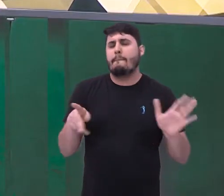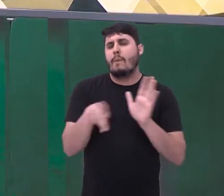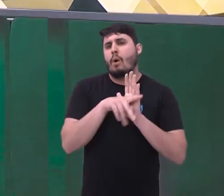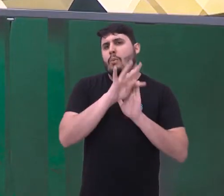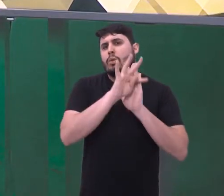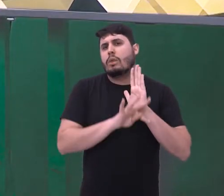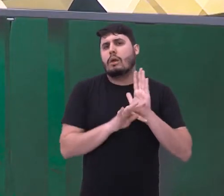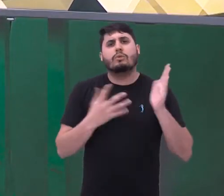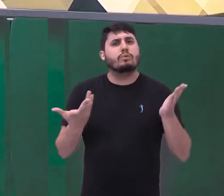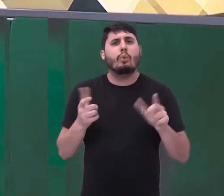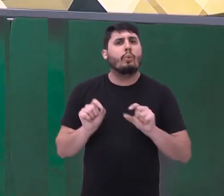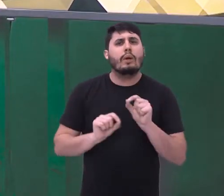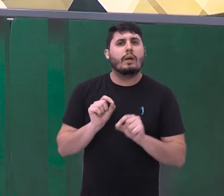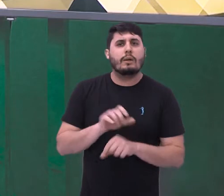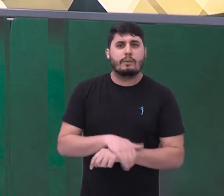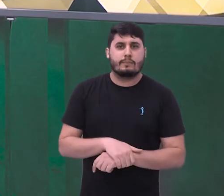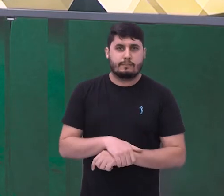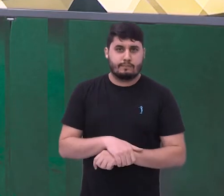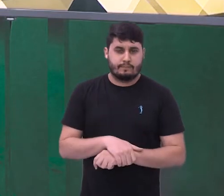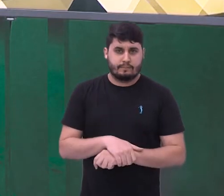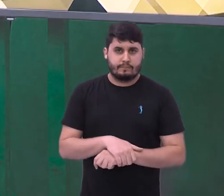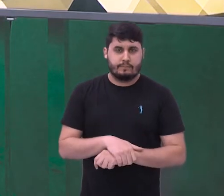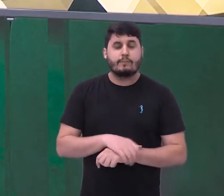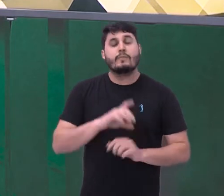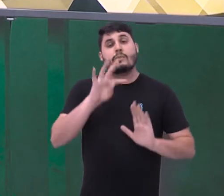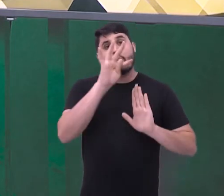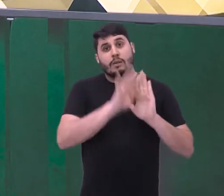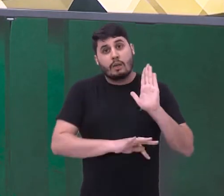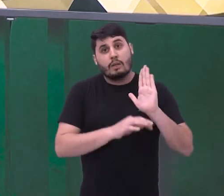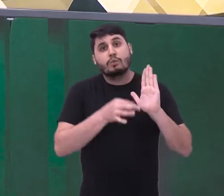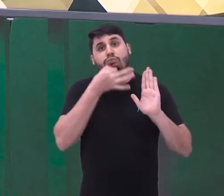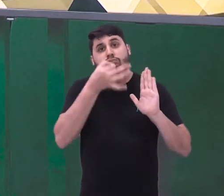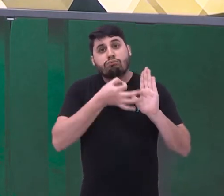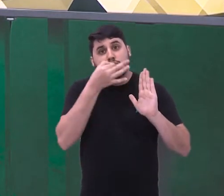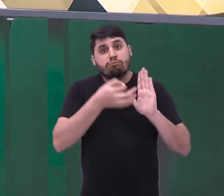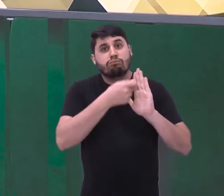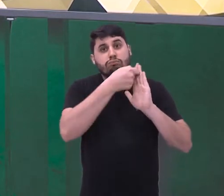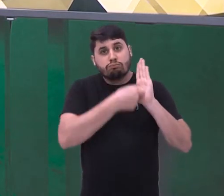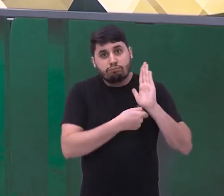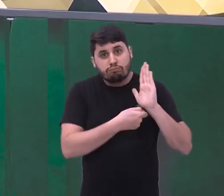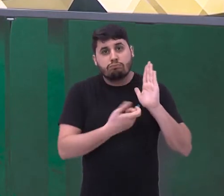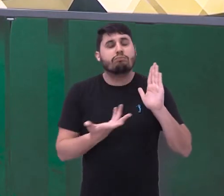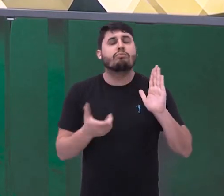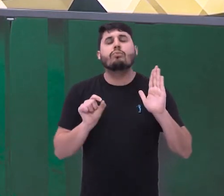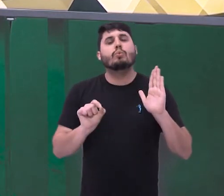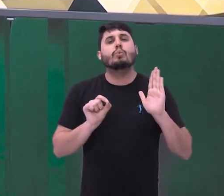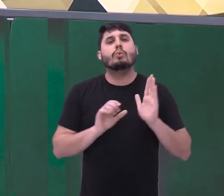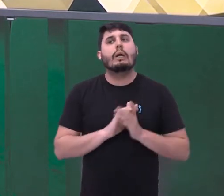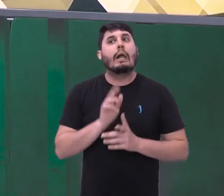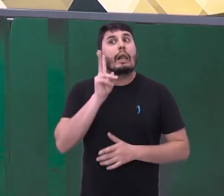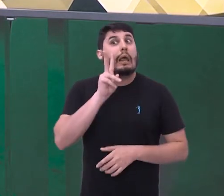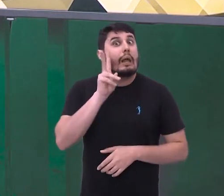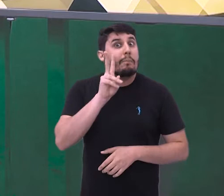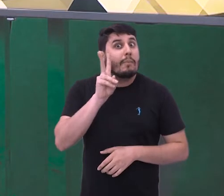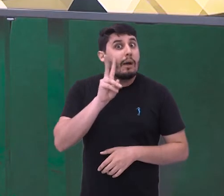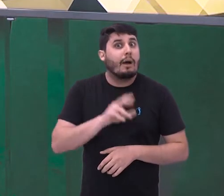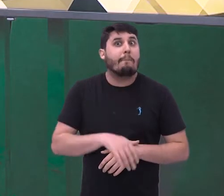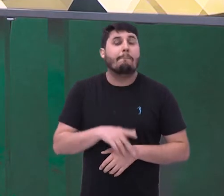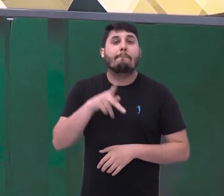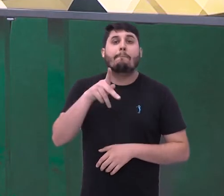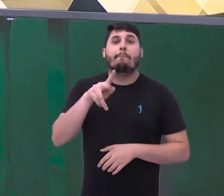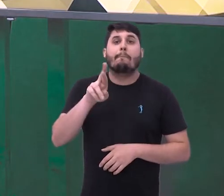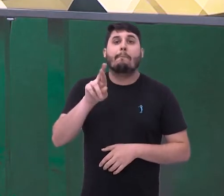limites estruturais, Consuelo? Do texto dissertativo argumentativo em prosa.